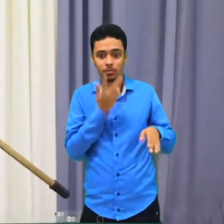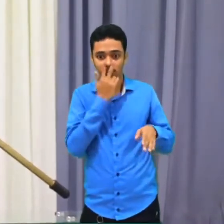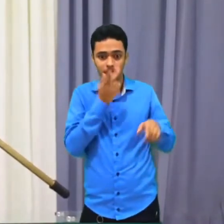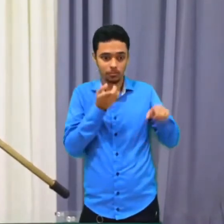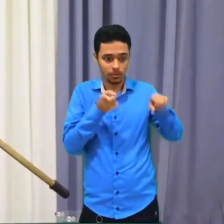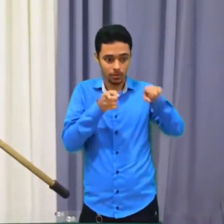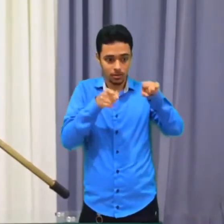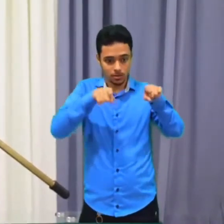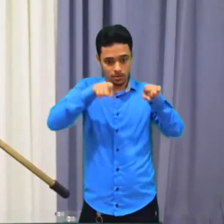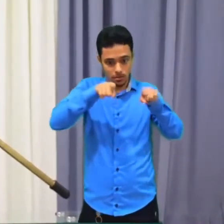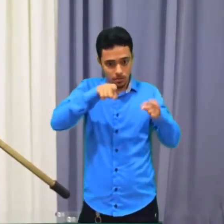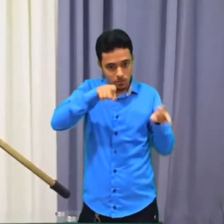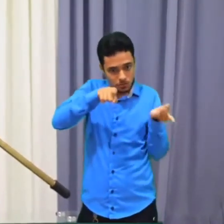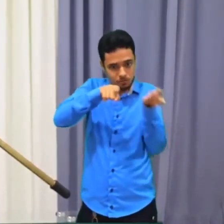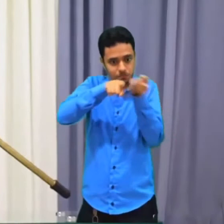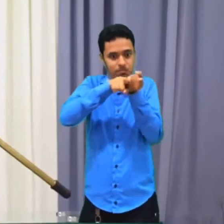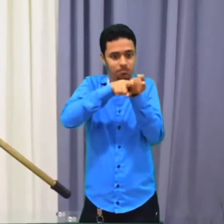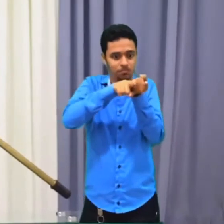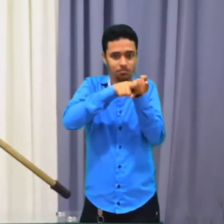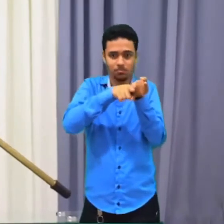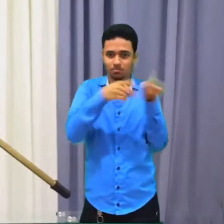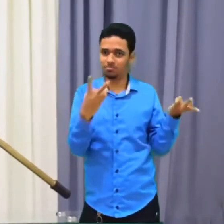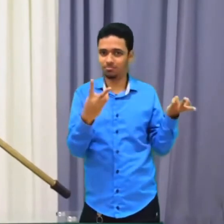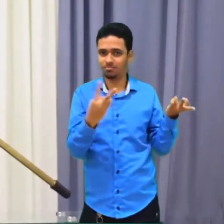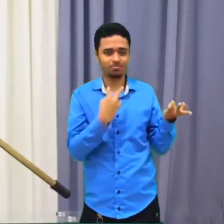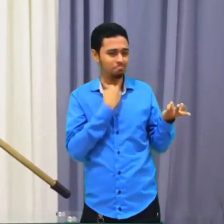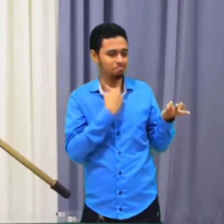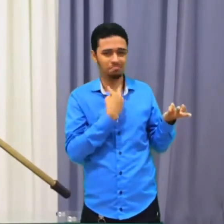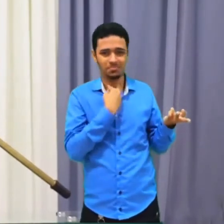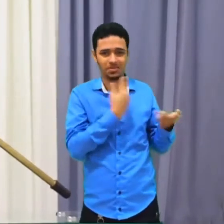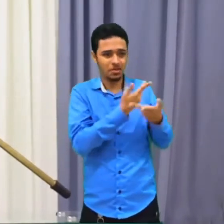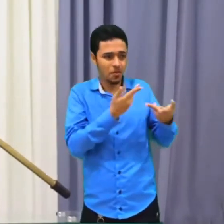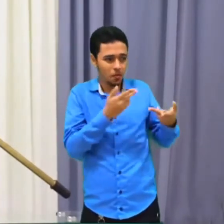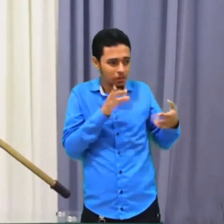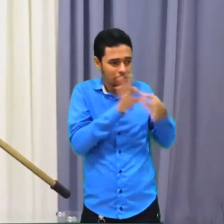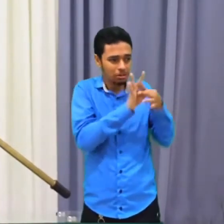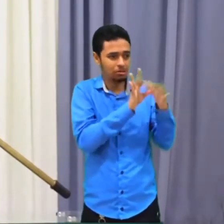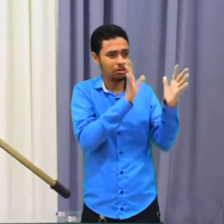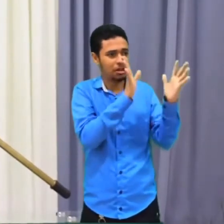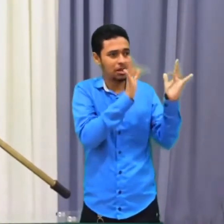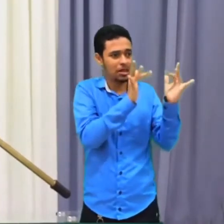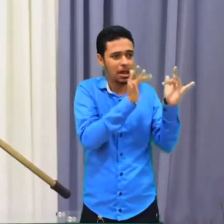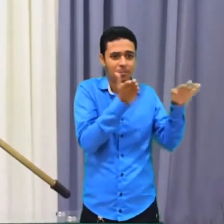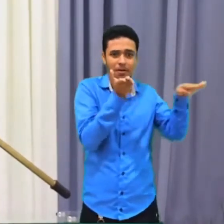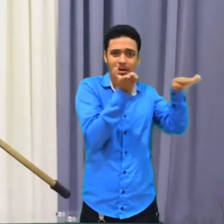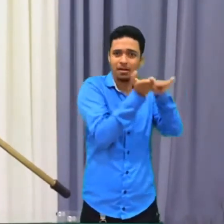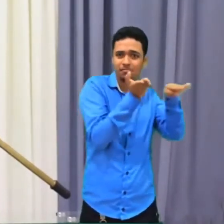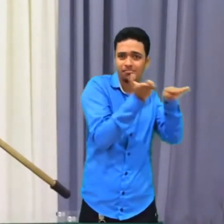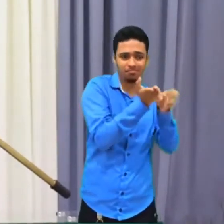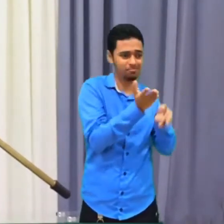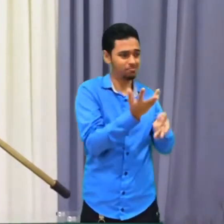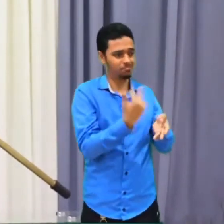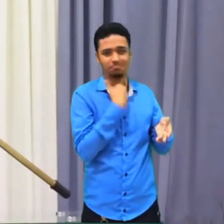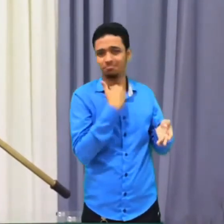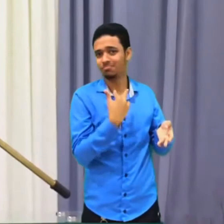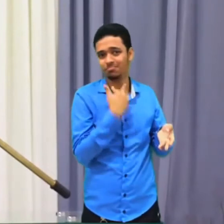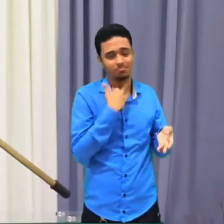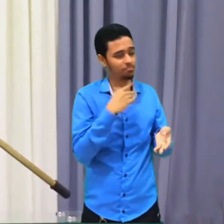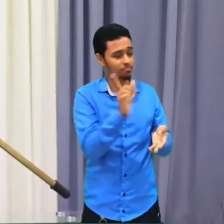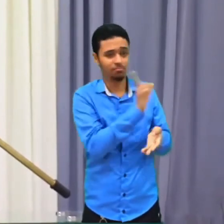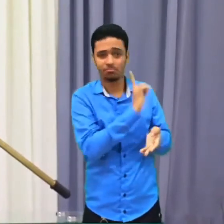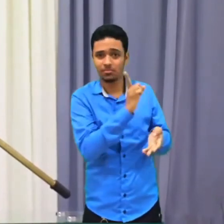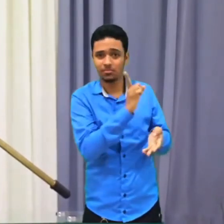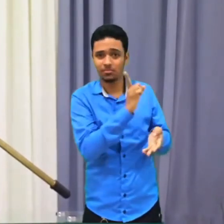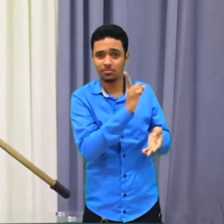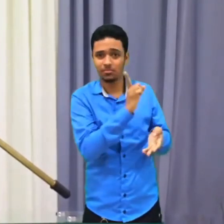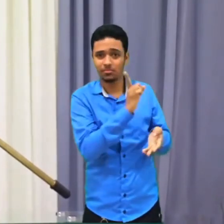incrédulos, pois que sociedade tem a justiça com a injustiça, ou que comunhão tem a luz com as trevas, que harmonia